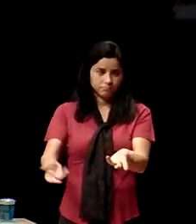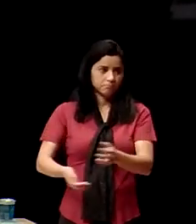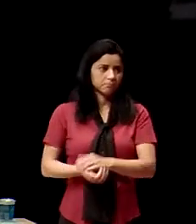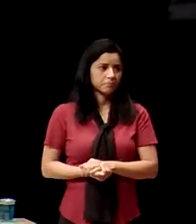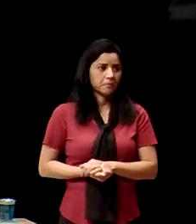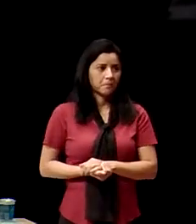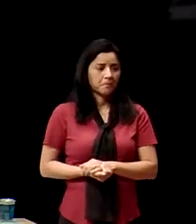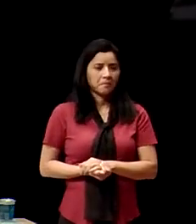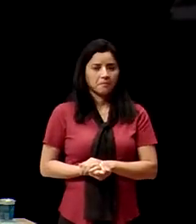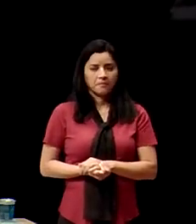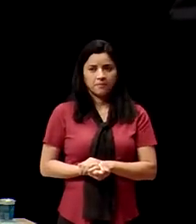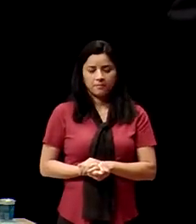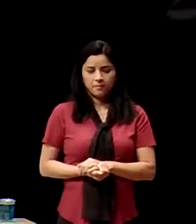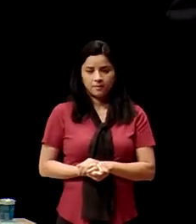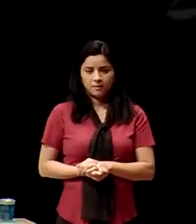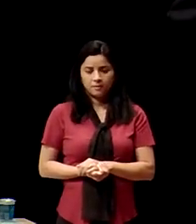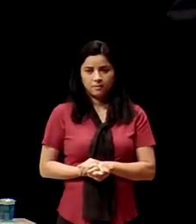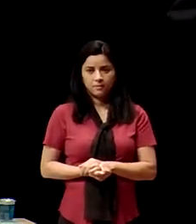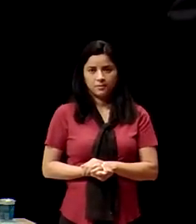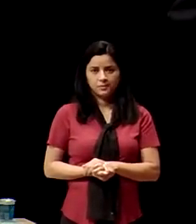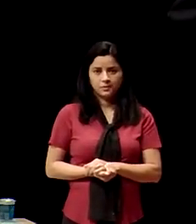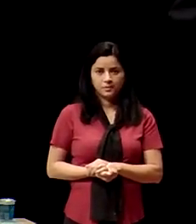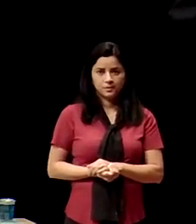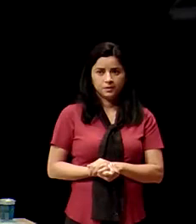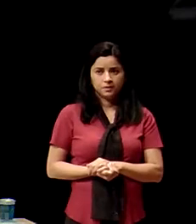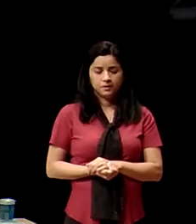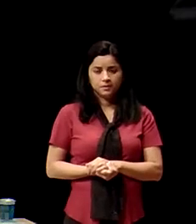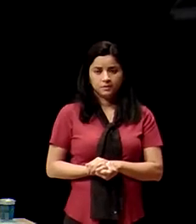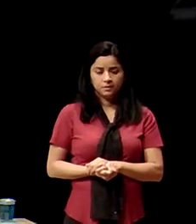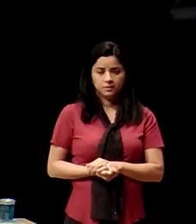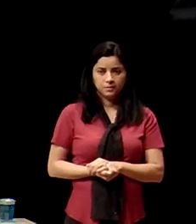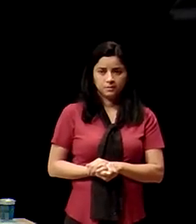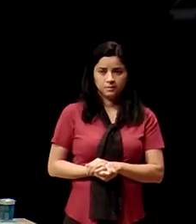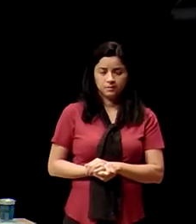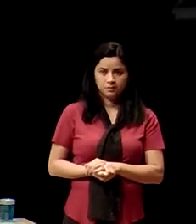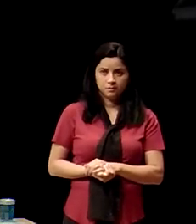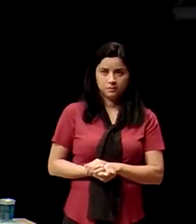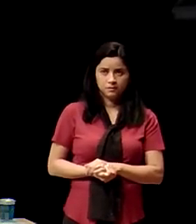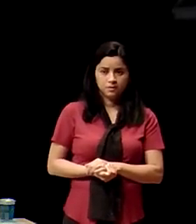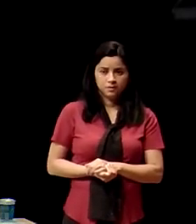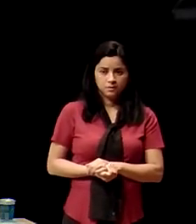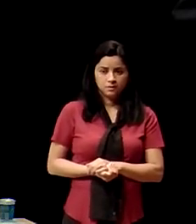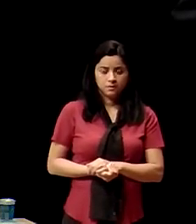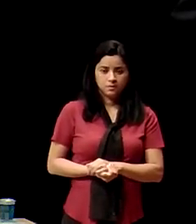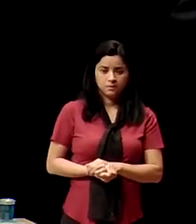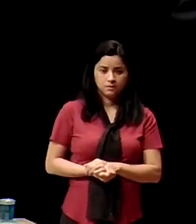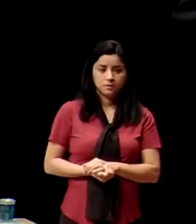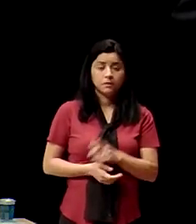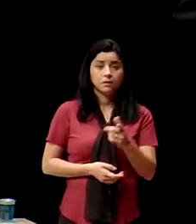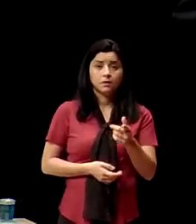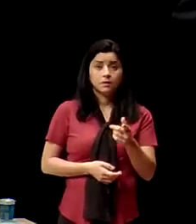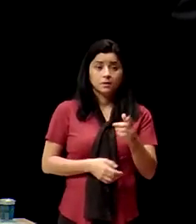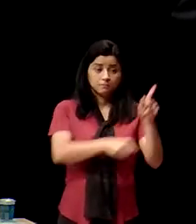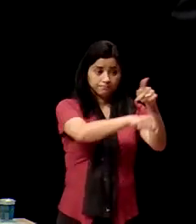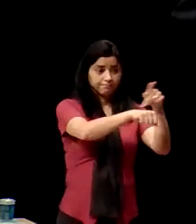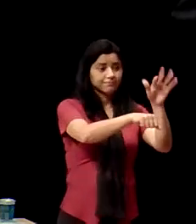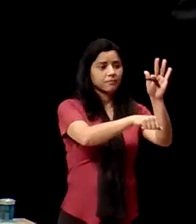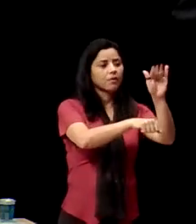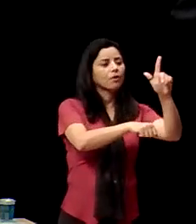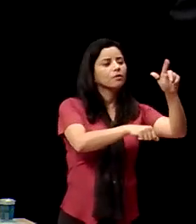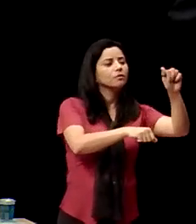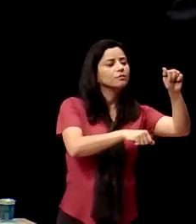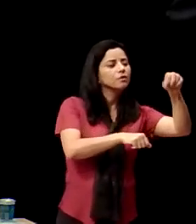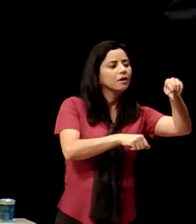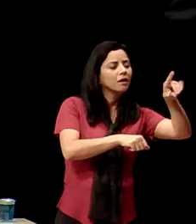don't have the profession called social pedagogue or social educator. E na Finlândia a gente não tem